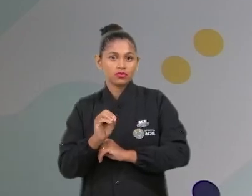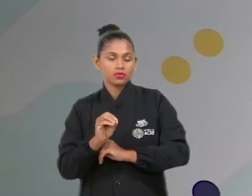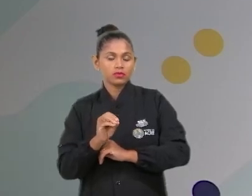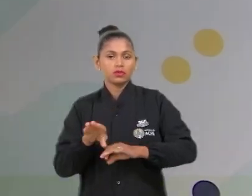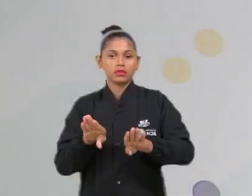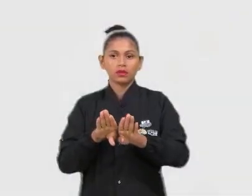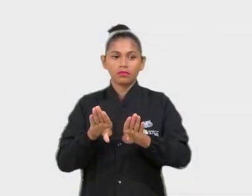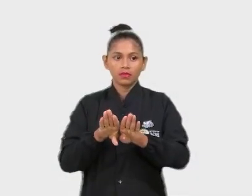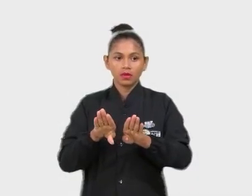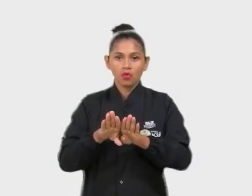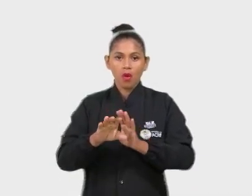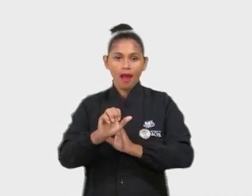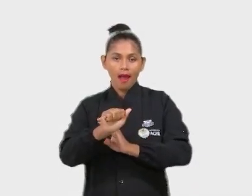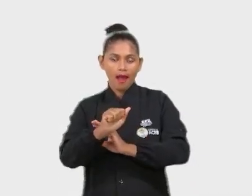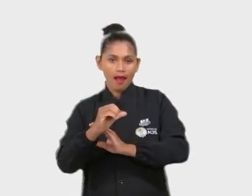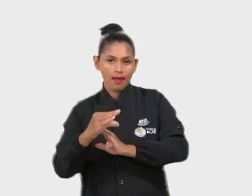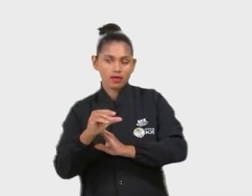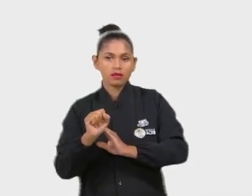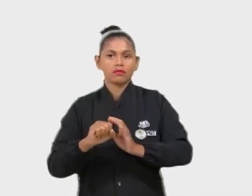actinídeos.